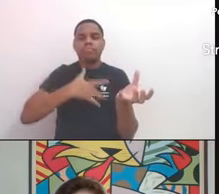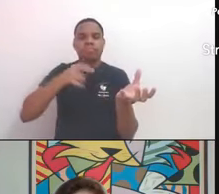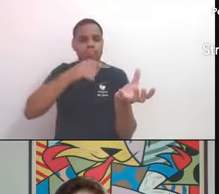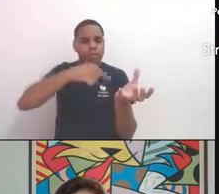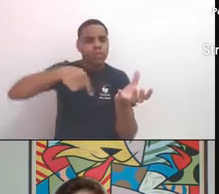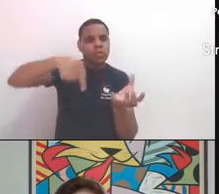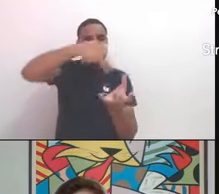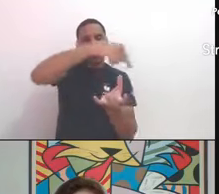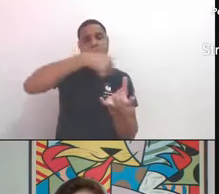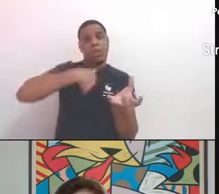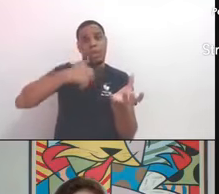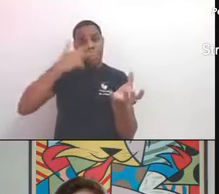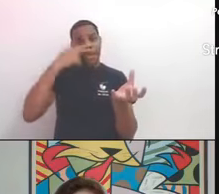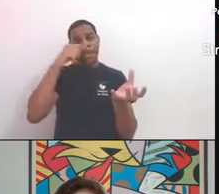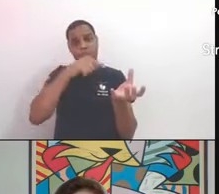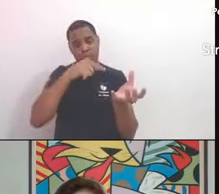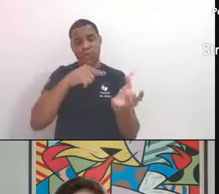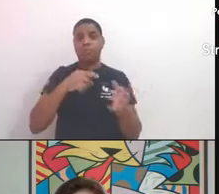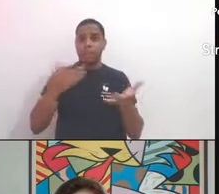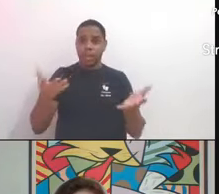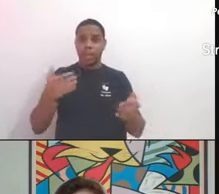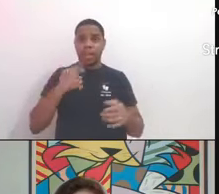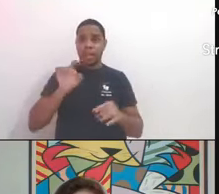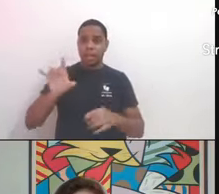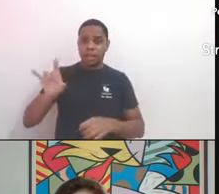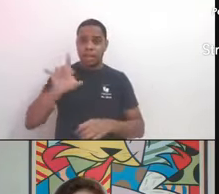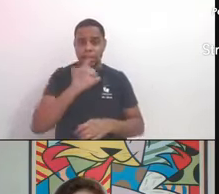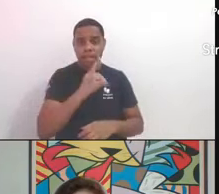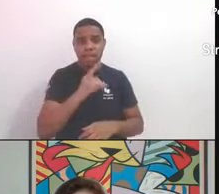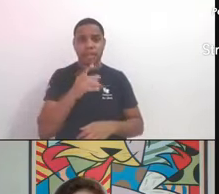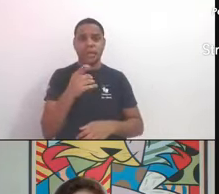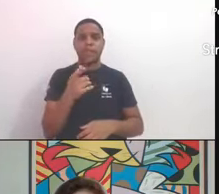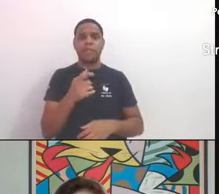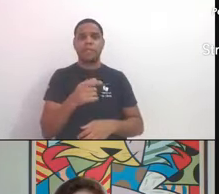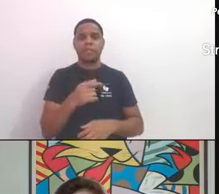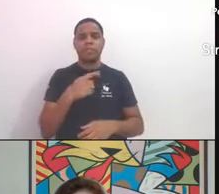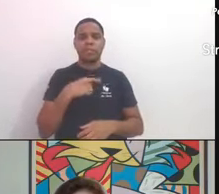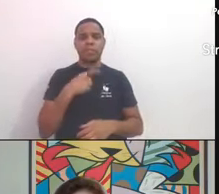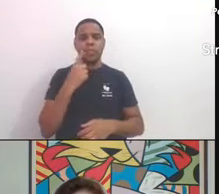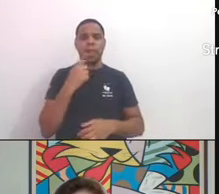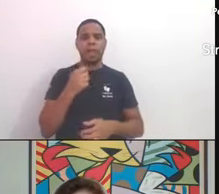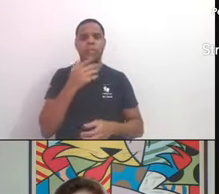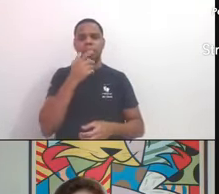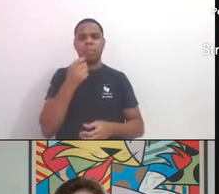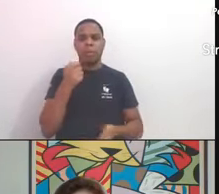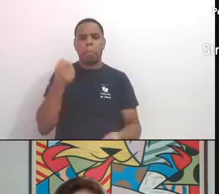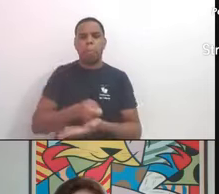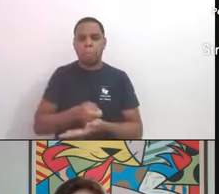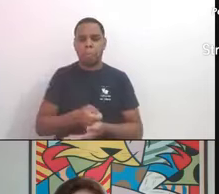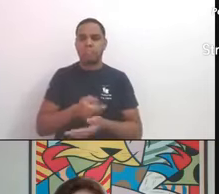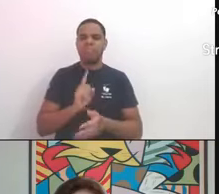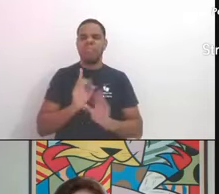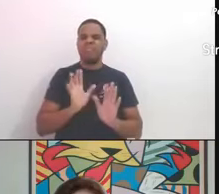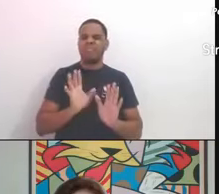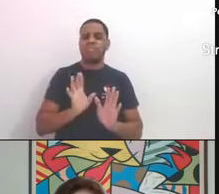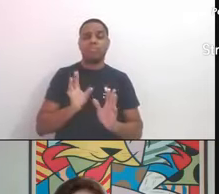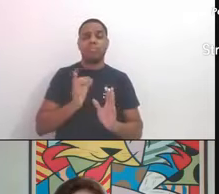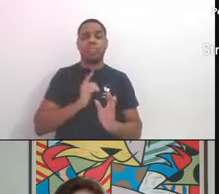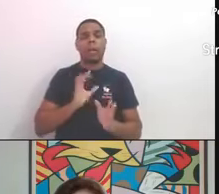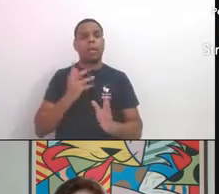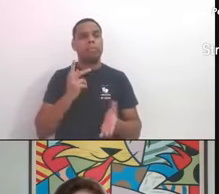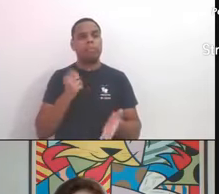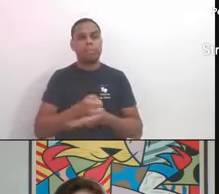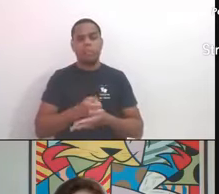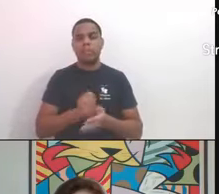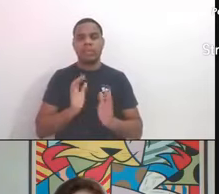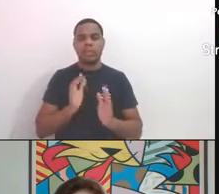que obrigatório. Eu não digo que é obrigatório por imposição de alguém, de algum fato, de algum